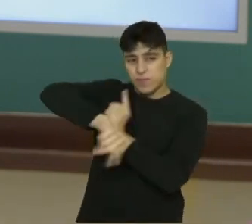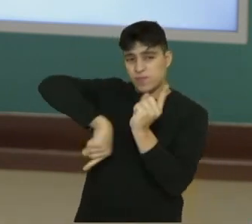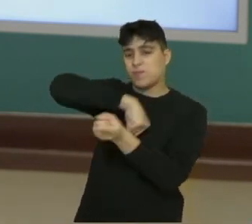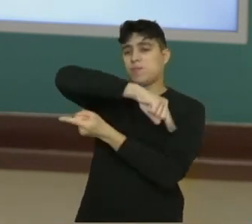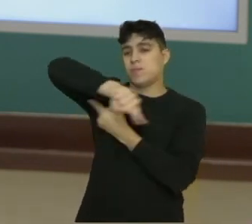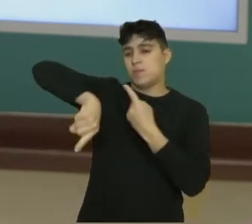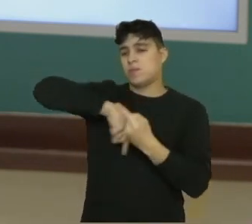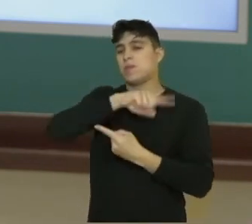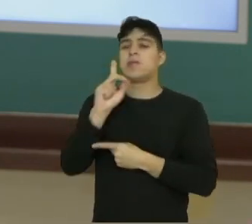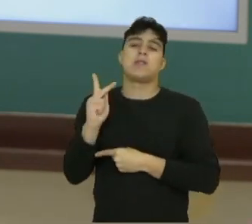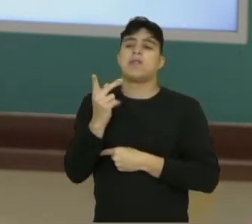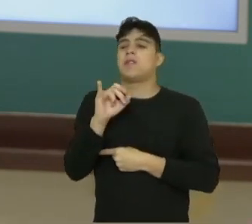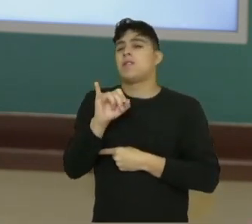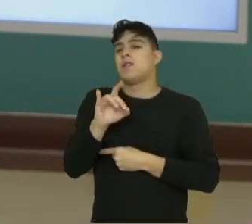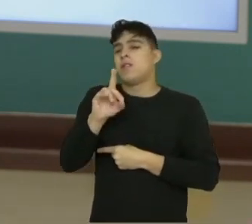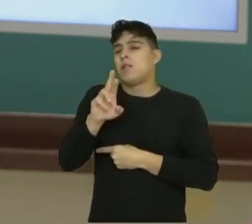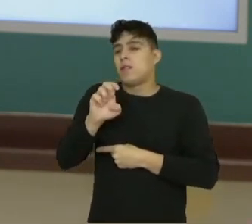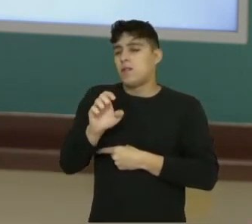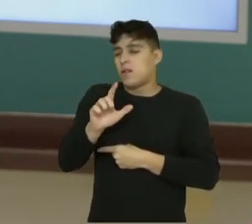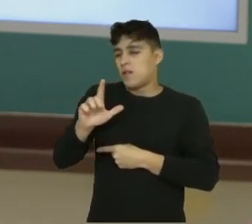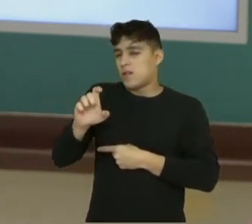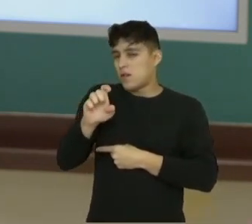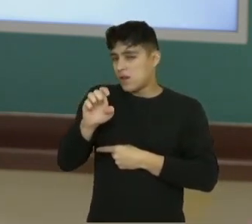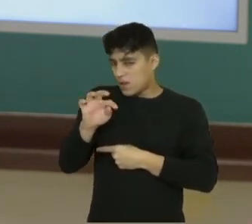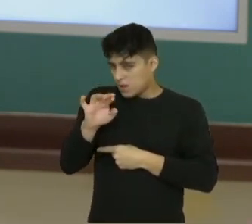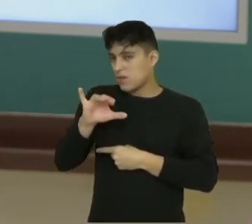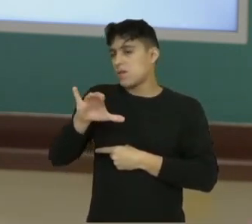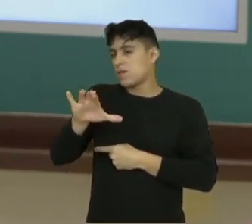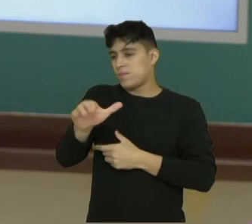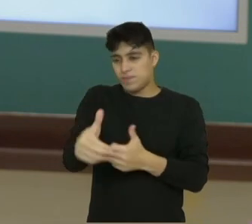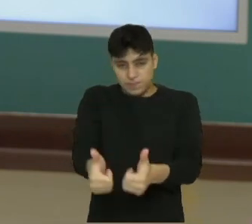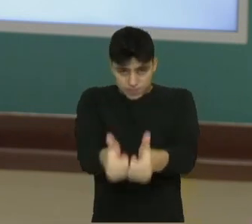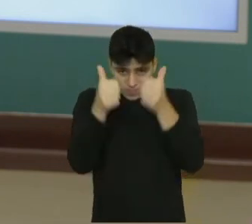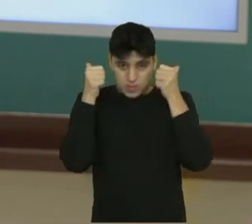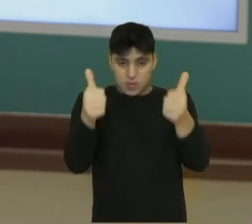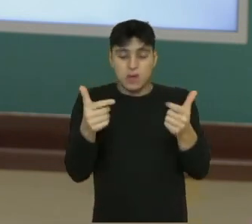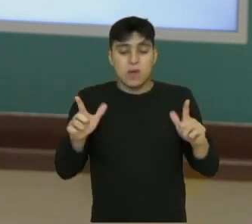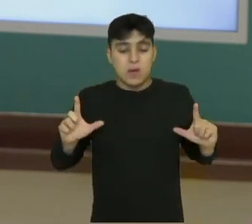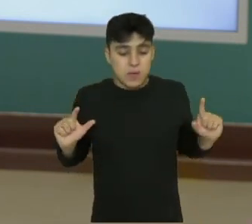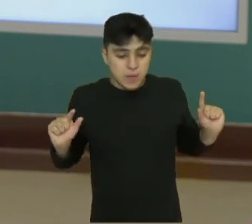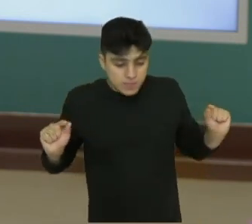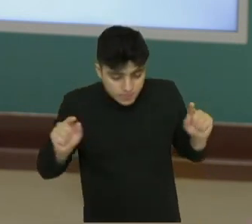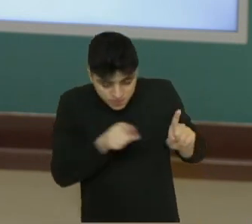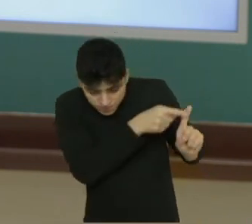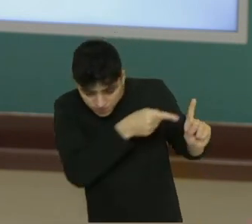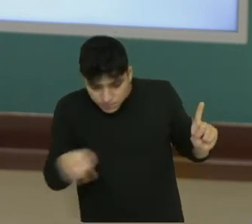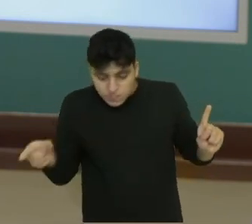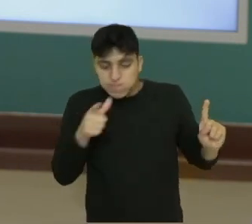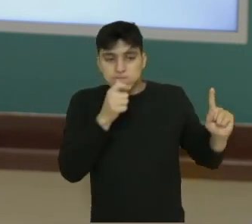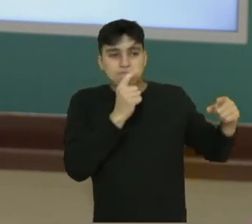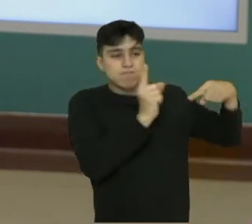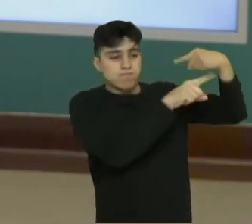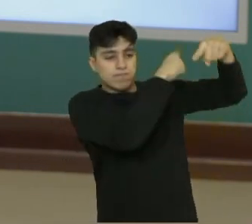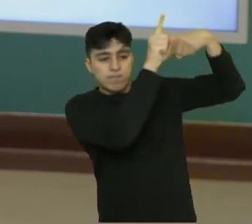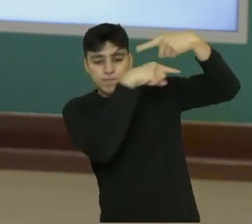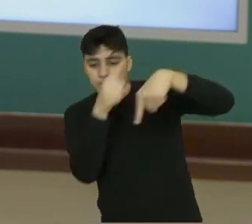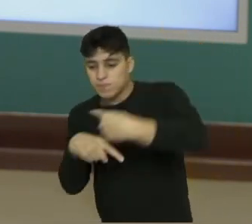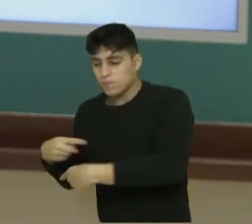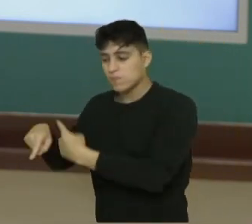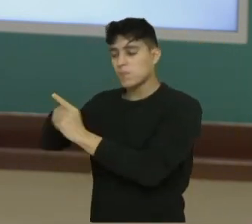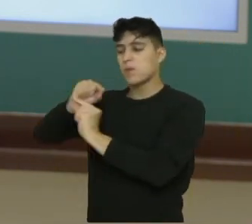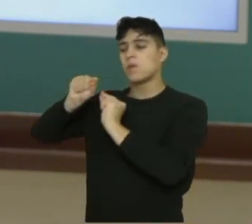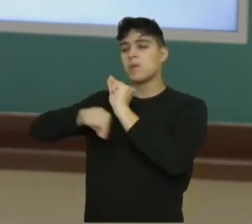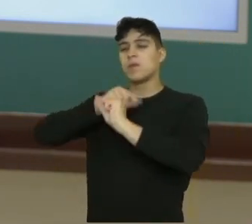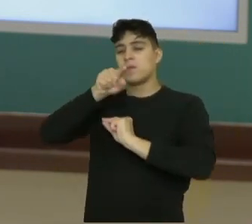é uma usina hidrelétrica, certo? Então, você tem aqui a água vem para cá, tal, ela passa